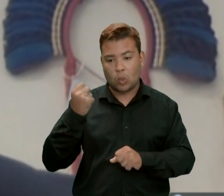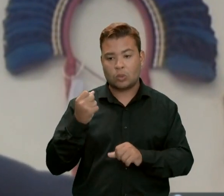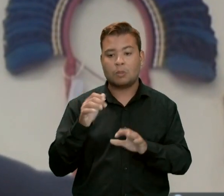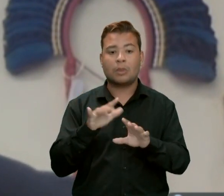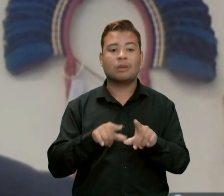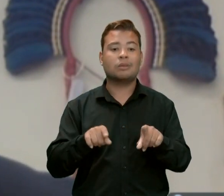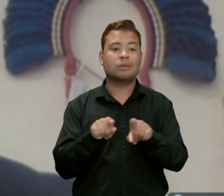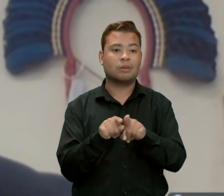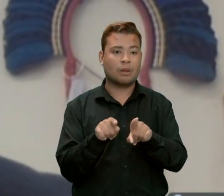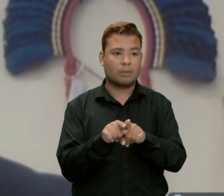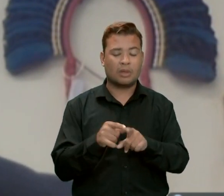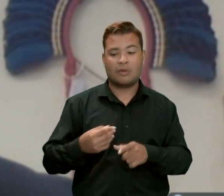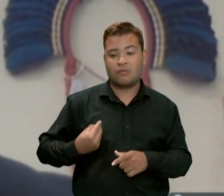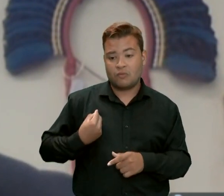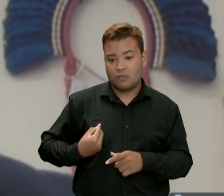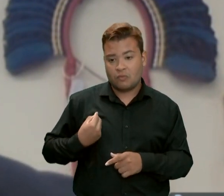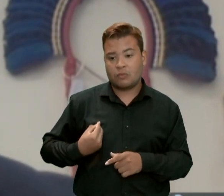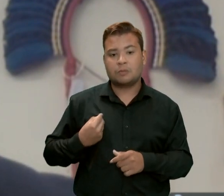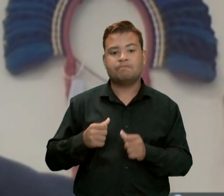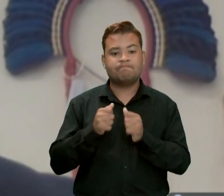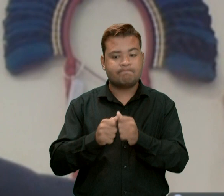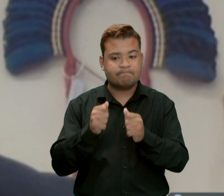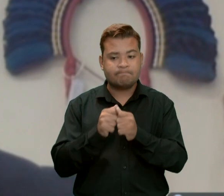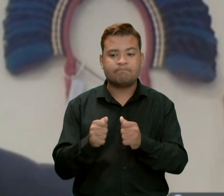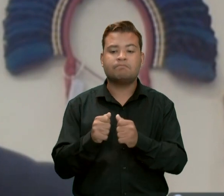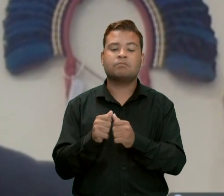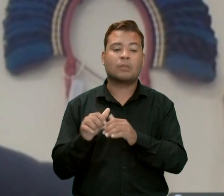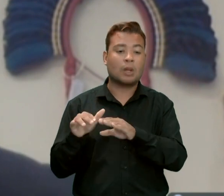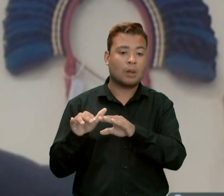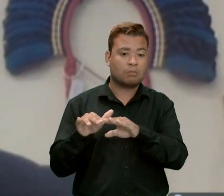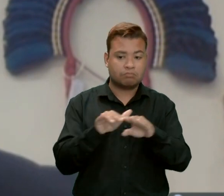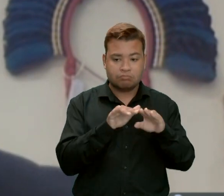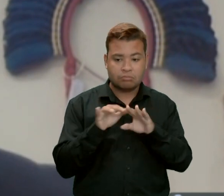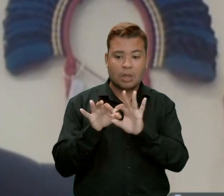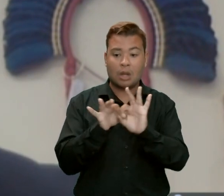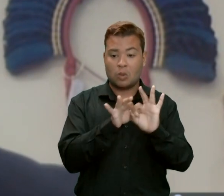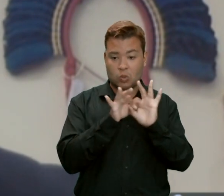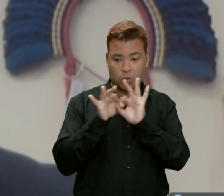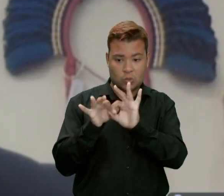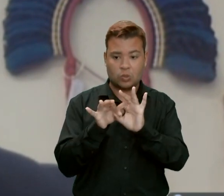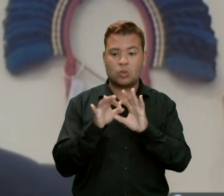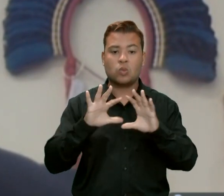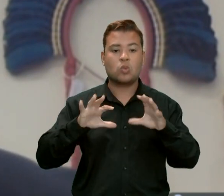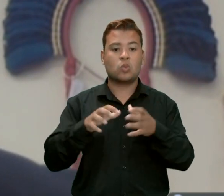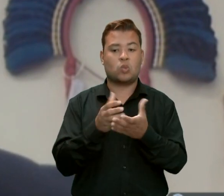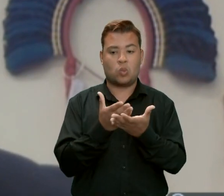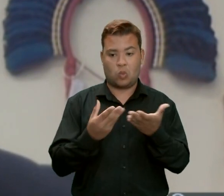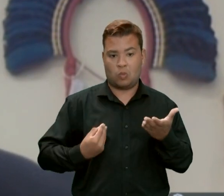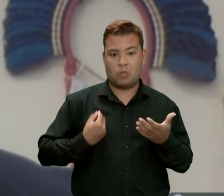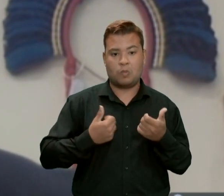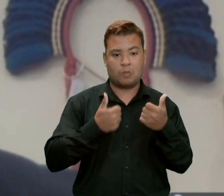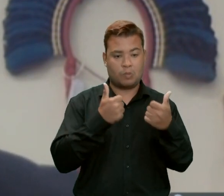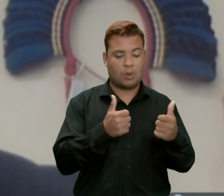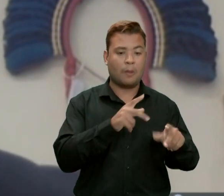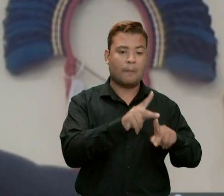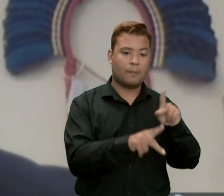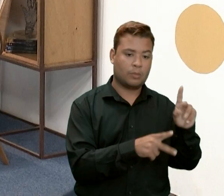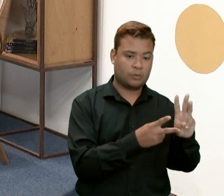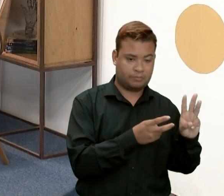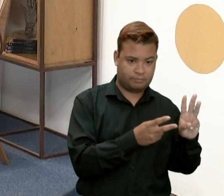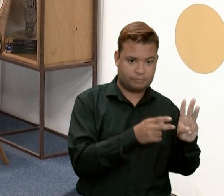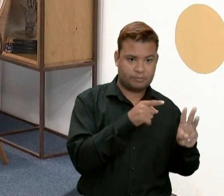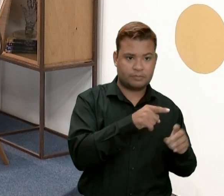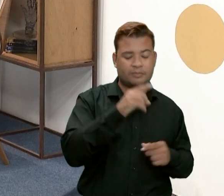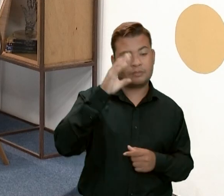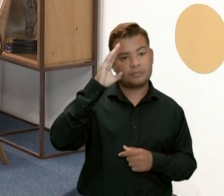uma convivência harmoniosa, um bem viver, né, coletivo. Os povos indígenas, sobretudo para a gente